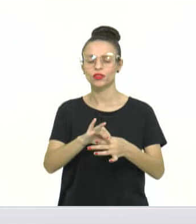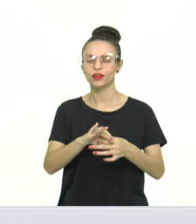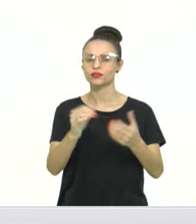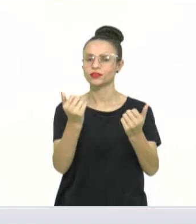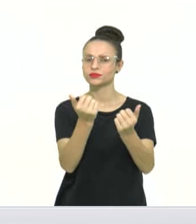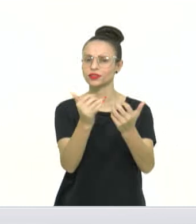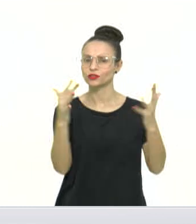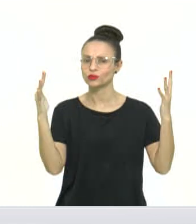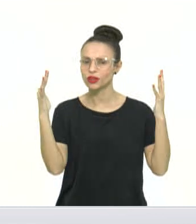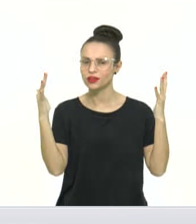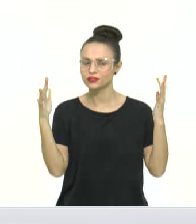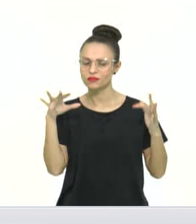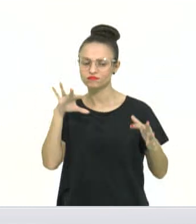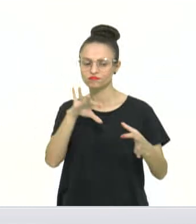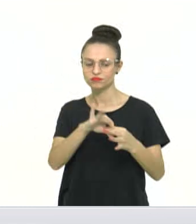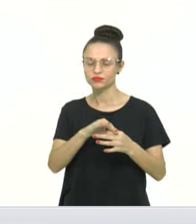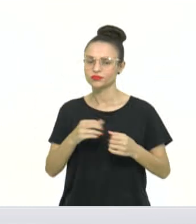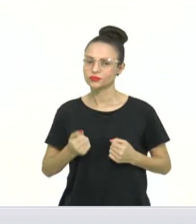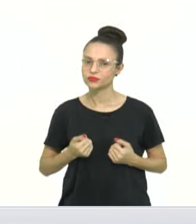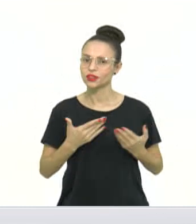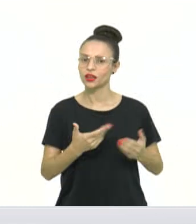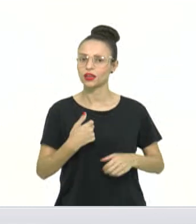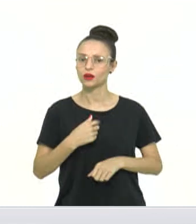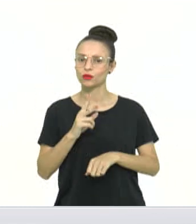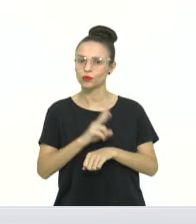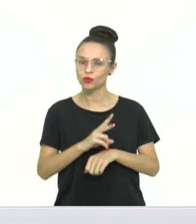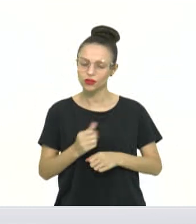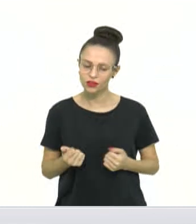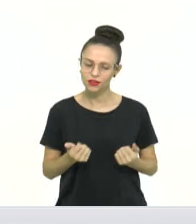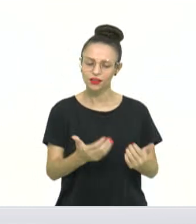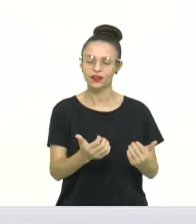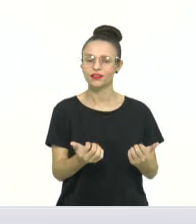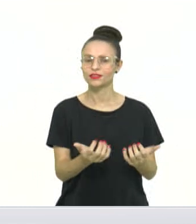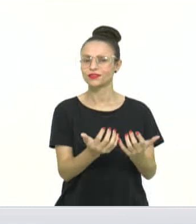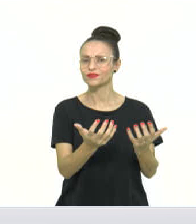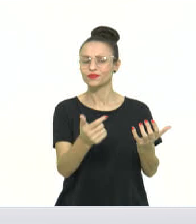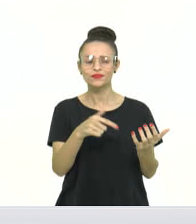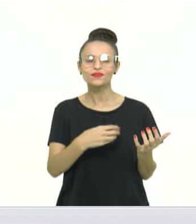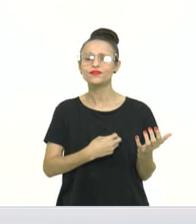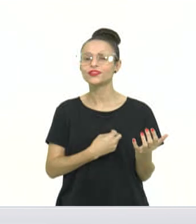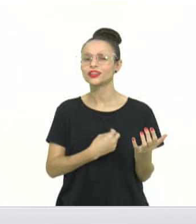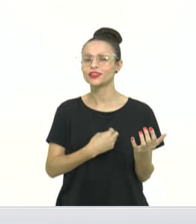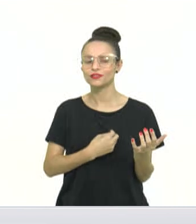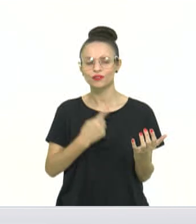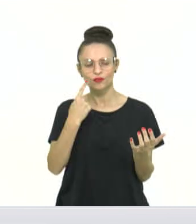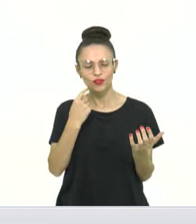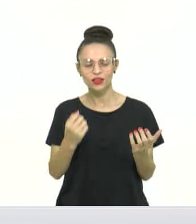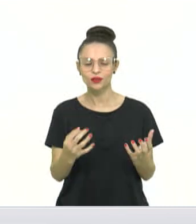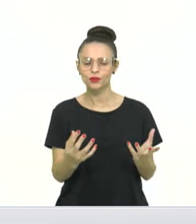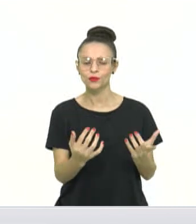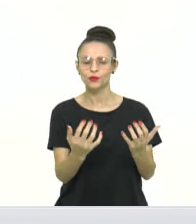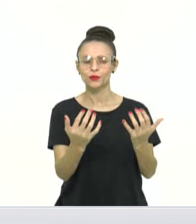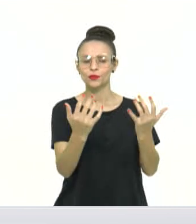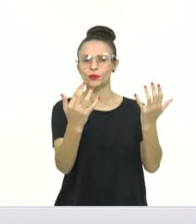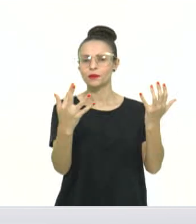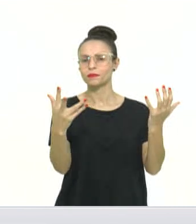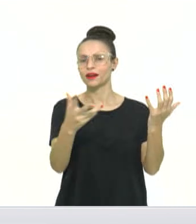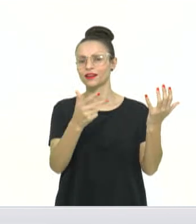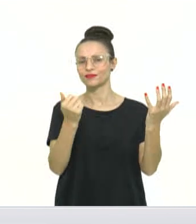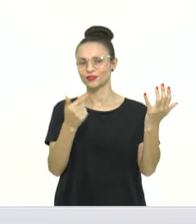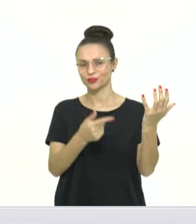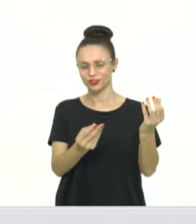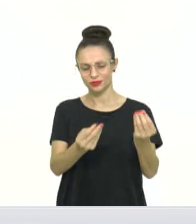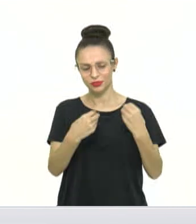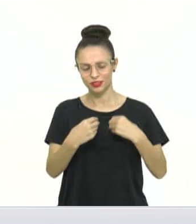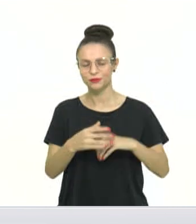a oportunidade de oferecer seus cuidados a um ser vivo e poder ver os maravilhosos resultados que ela